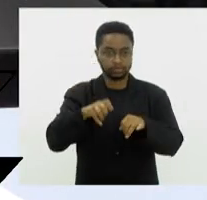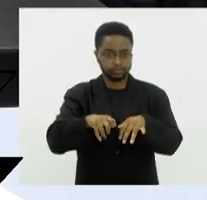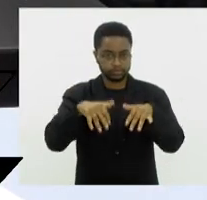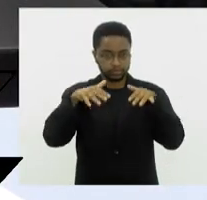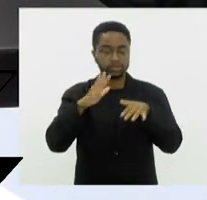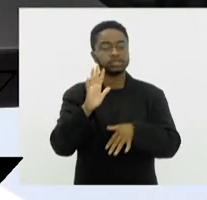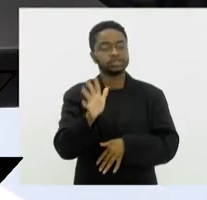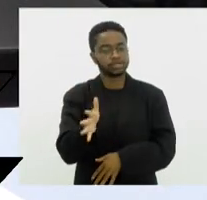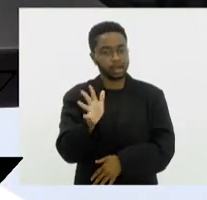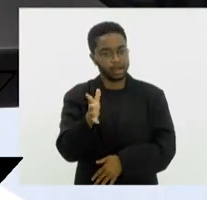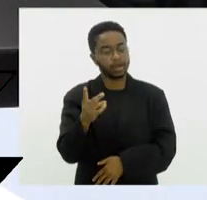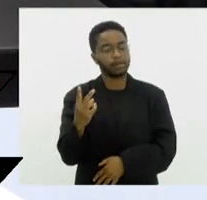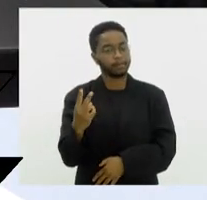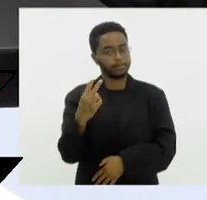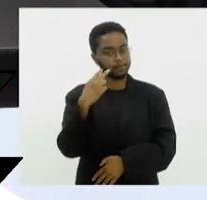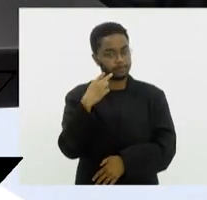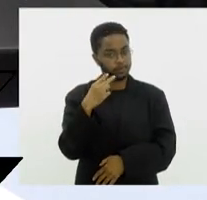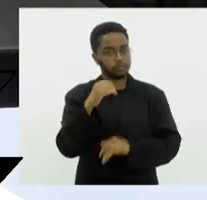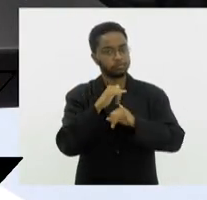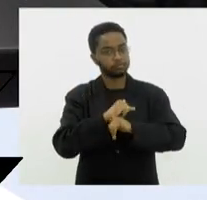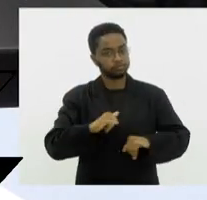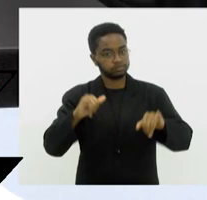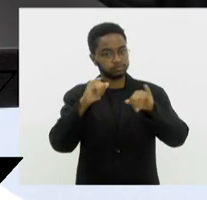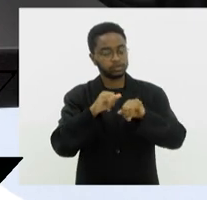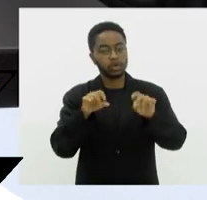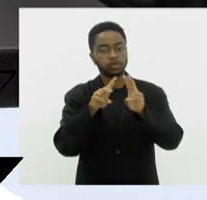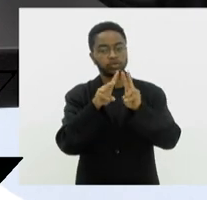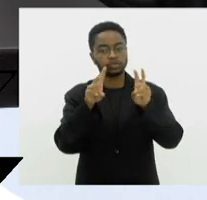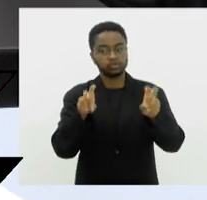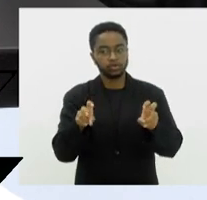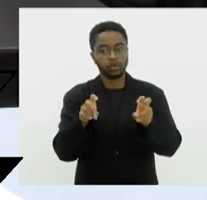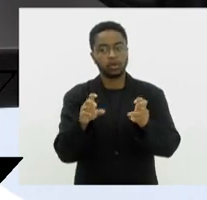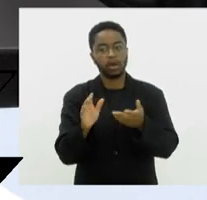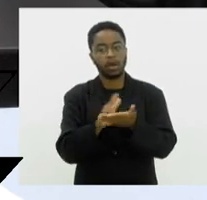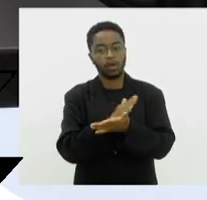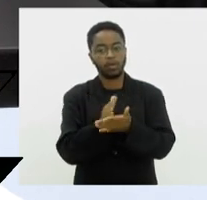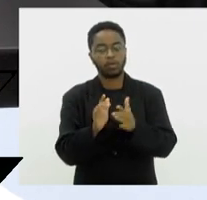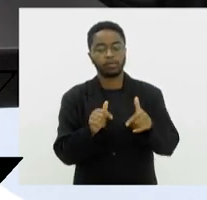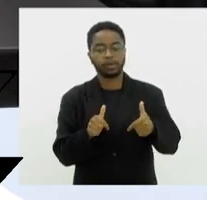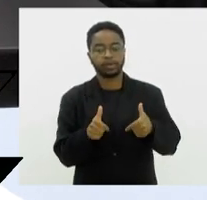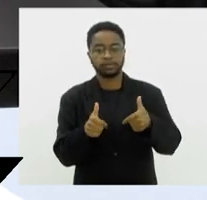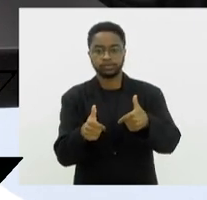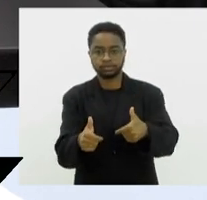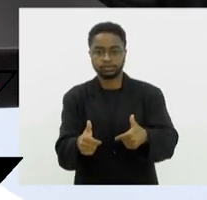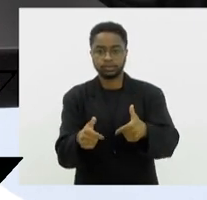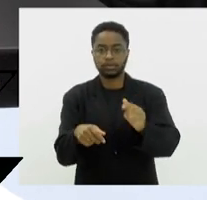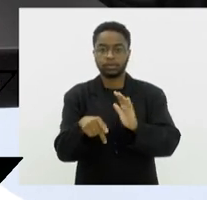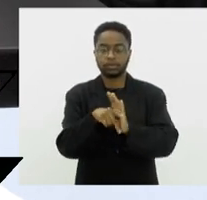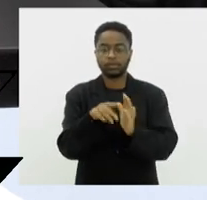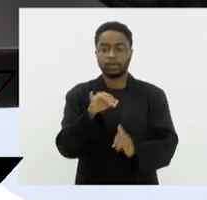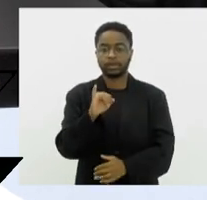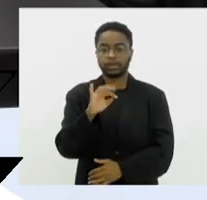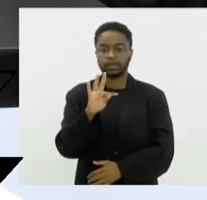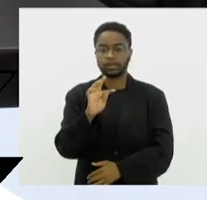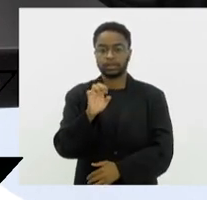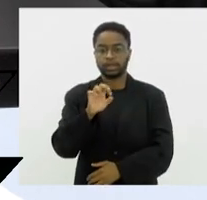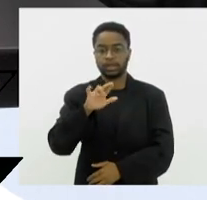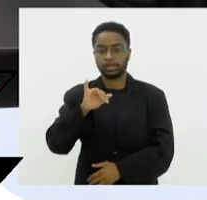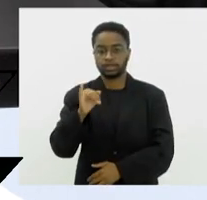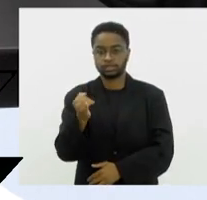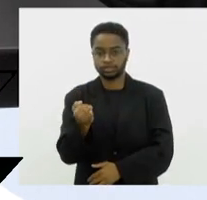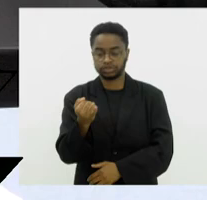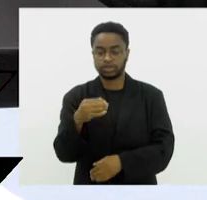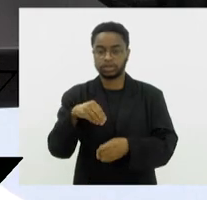viu, né, me manifestar com relação a algumas atividades do ITERG dentro